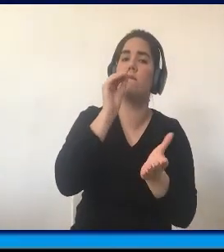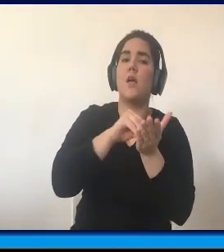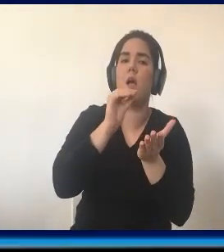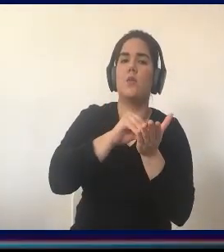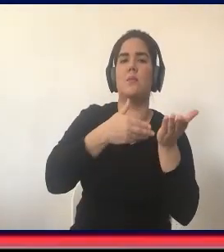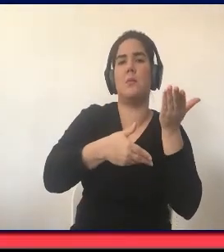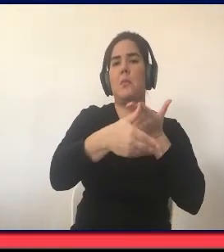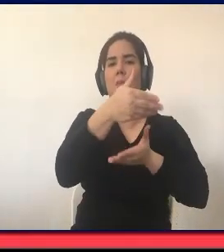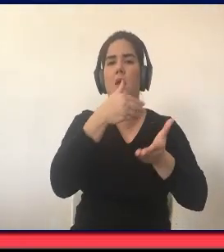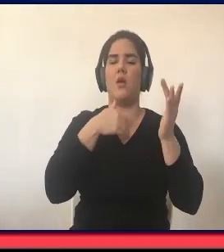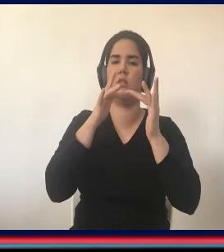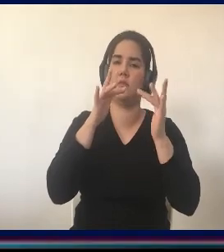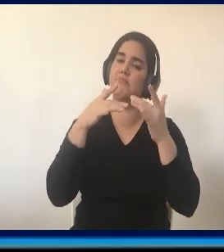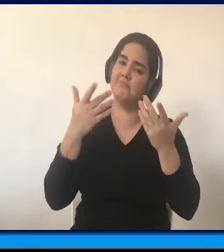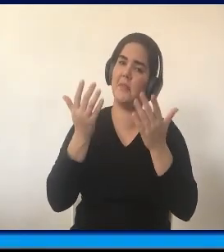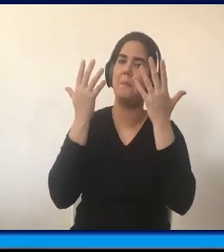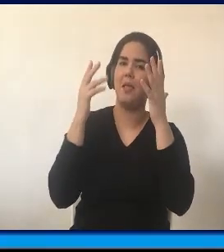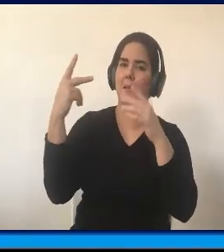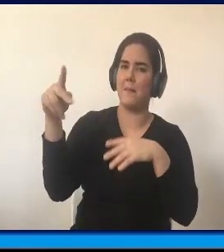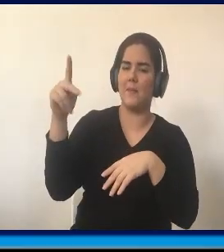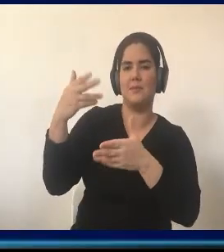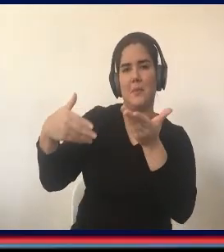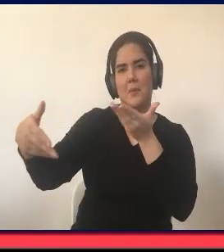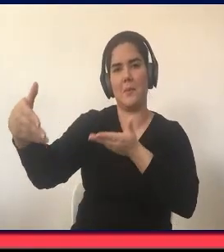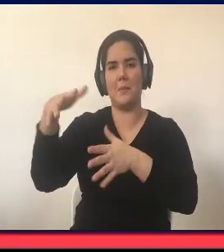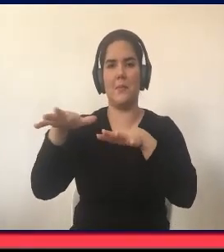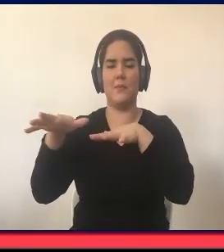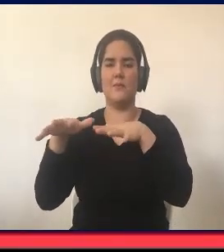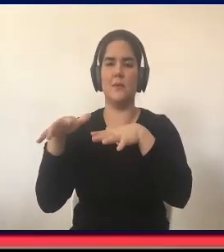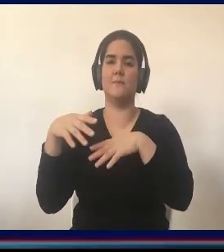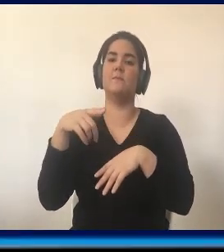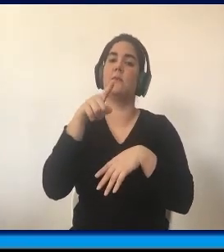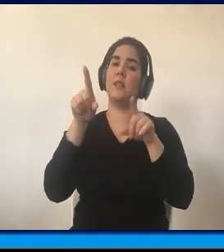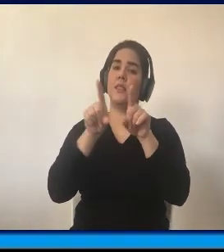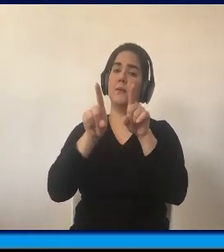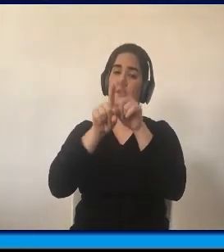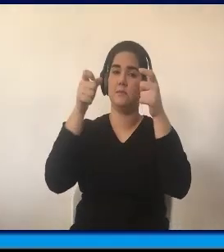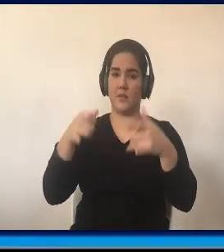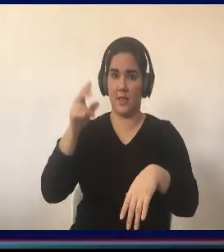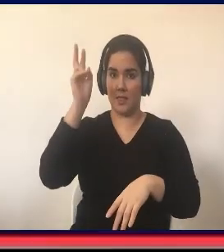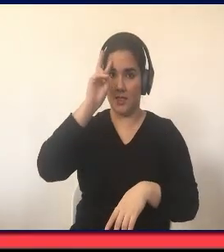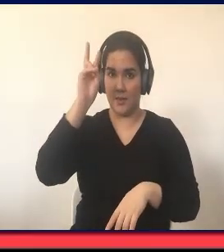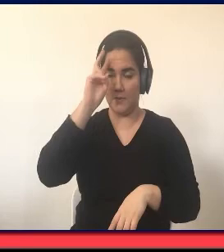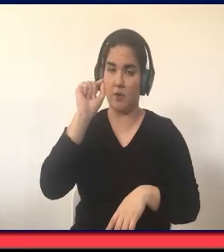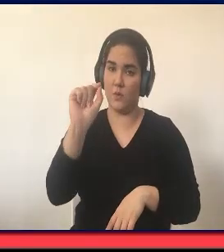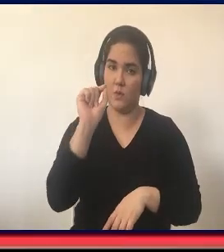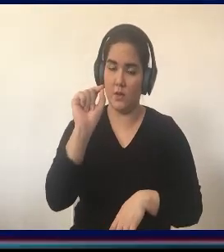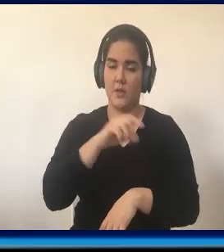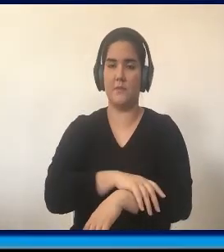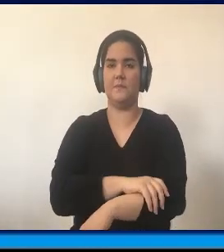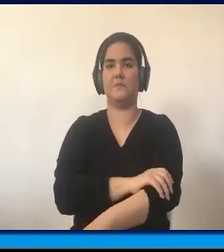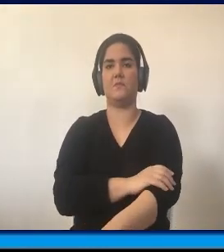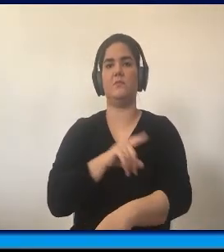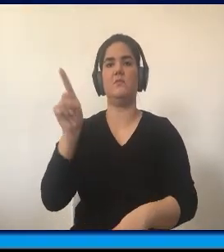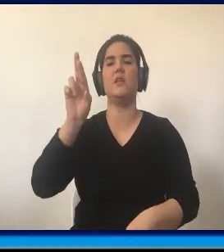velho. Obrigado, cara. O que vale lembrar, eu acho até, o René pode falar também, é